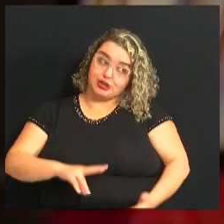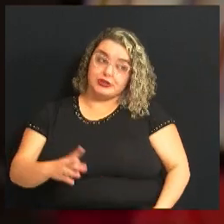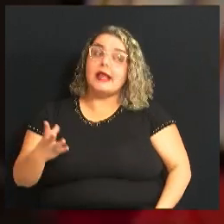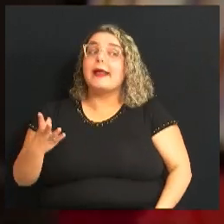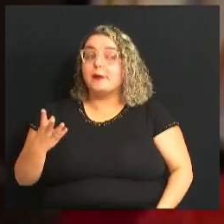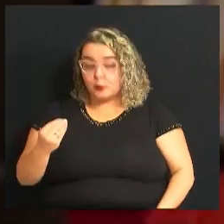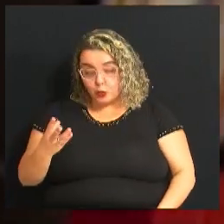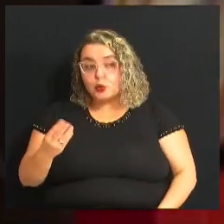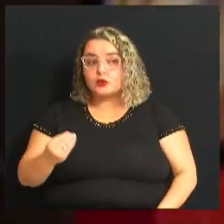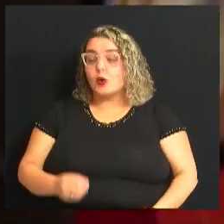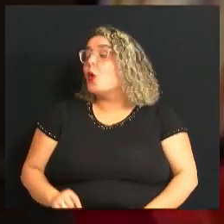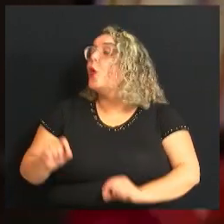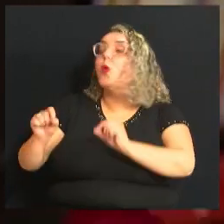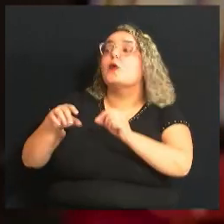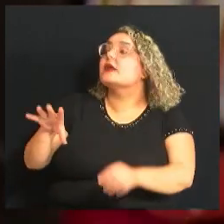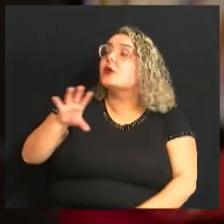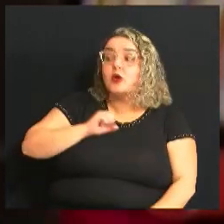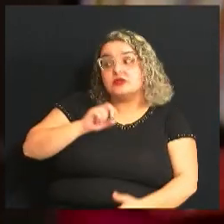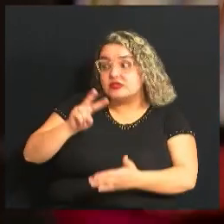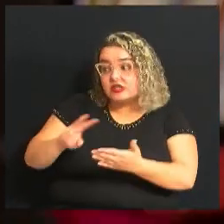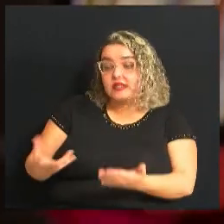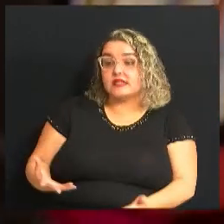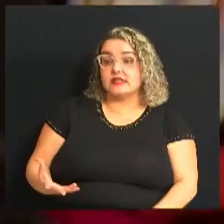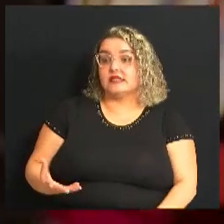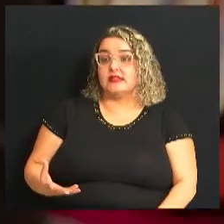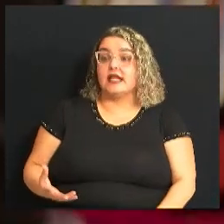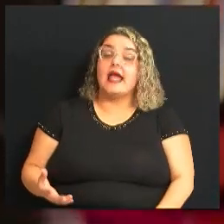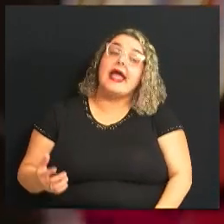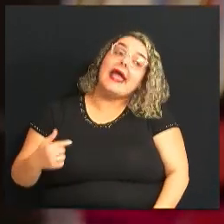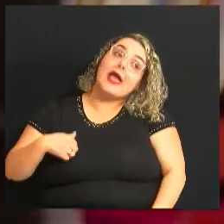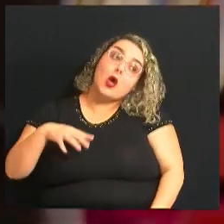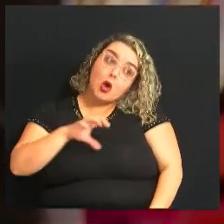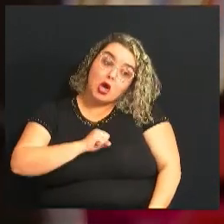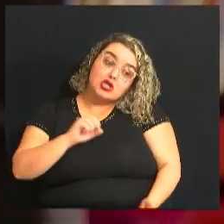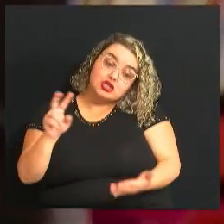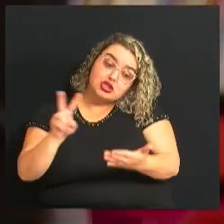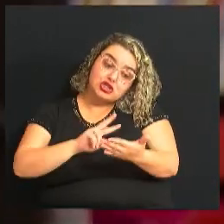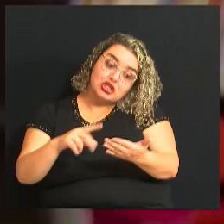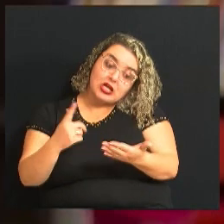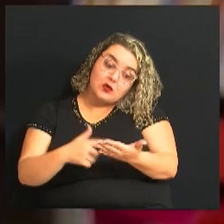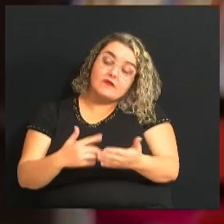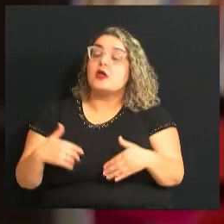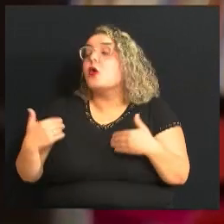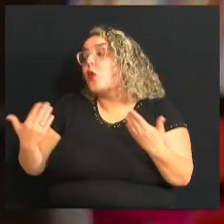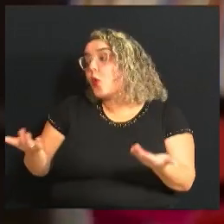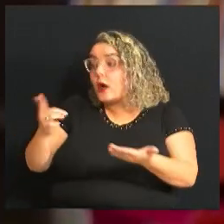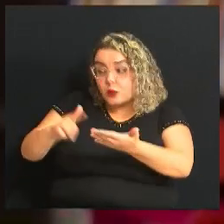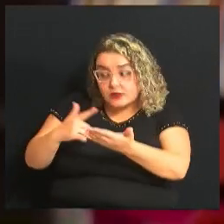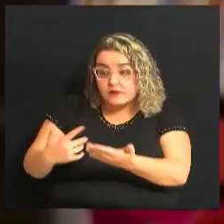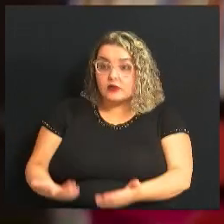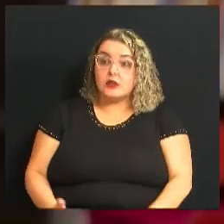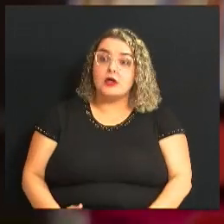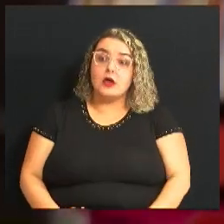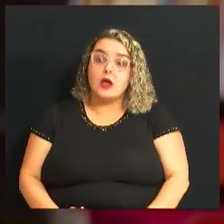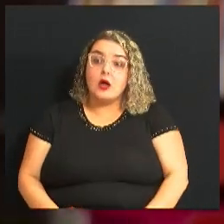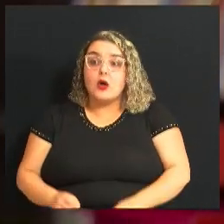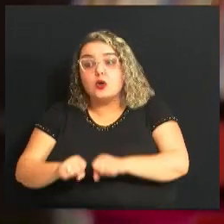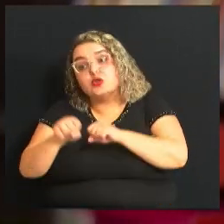que você gosta de ler? Eu gosto de ler um livrinho. Qual livrinho? O do